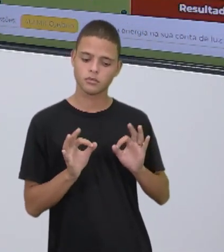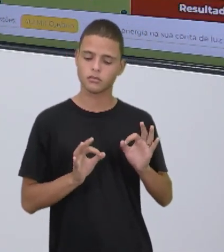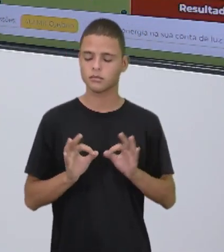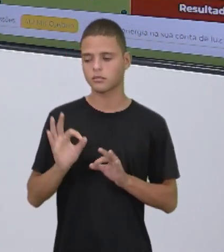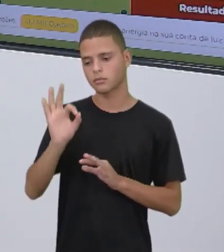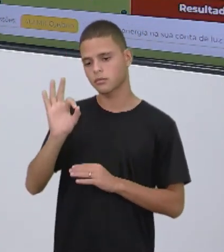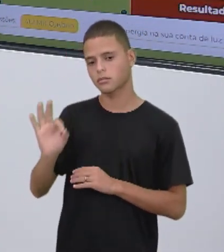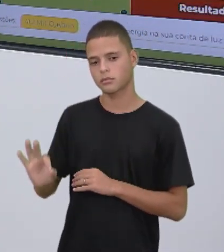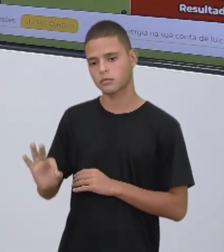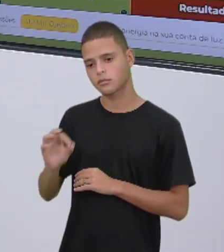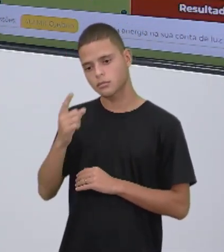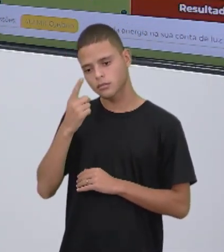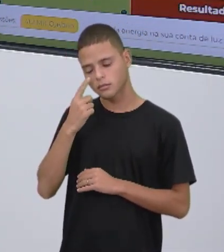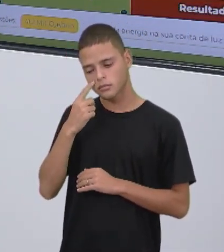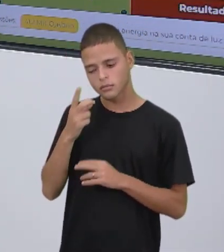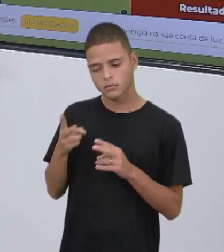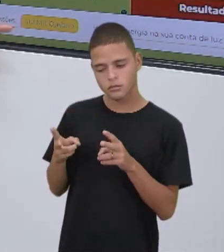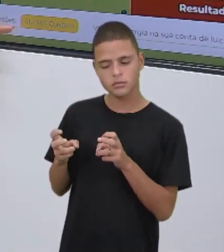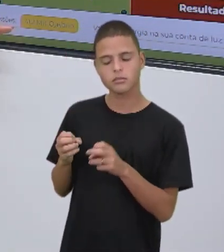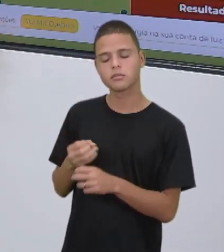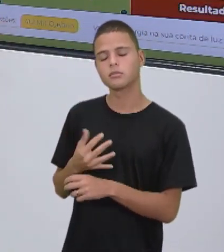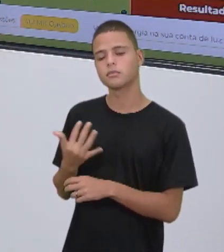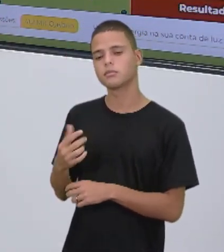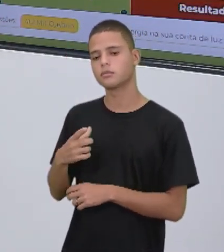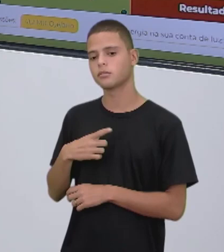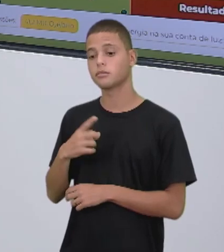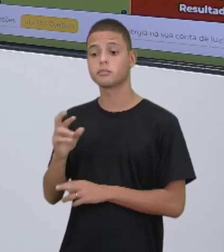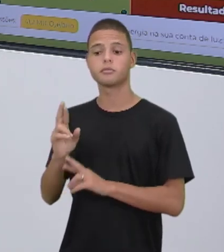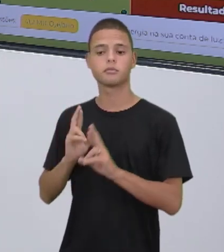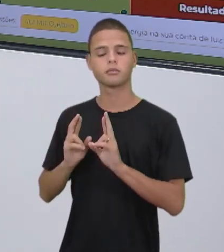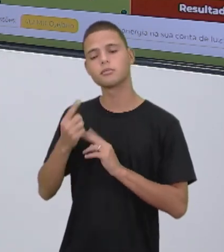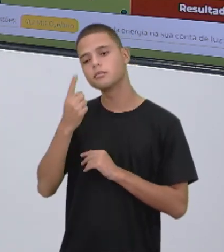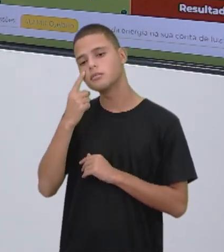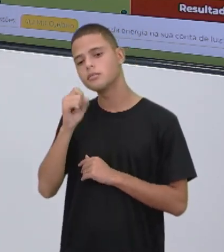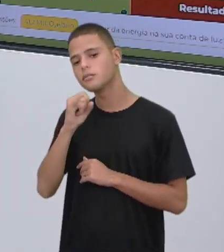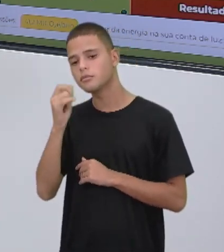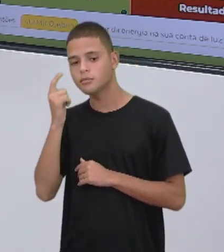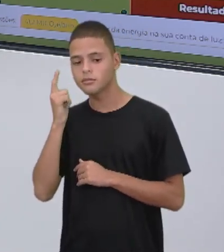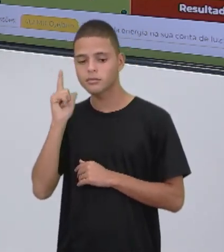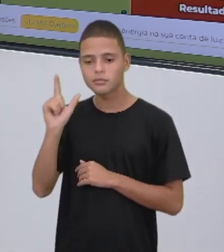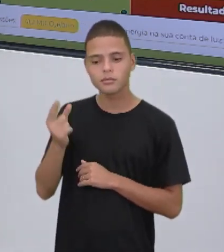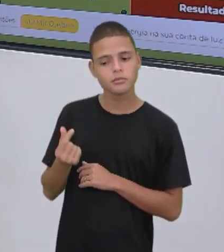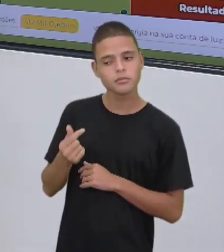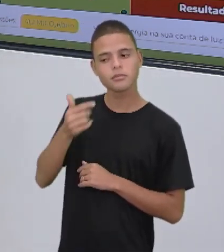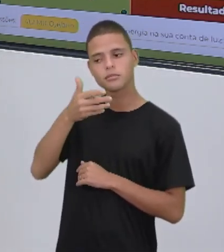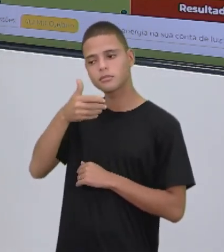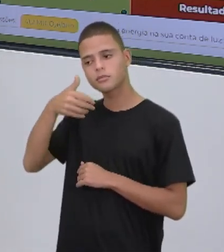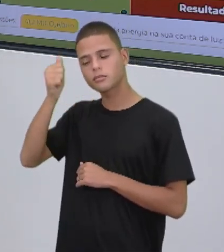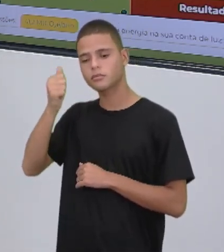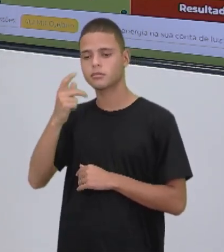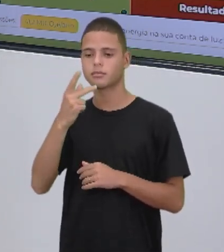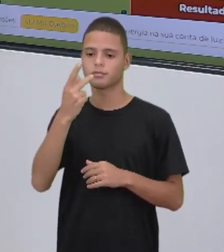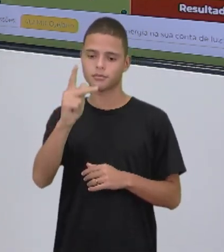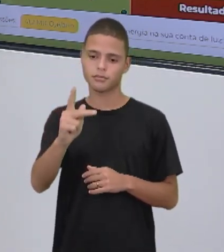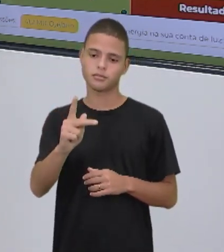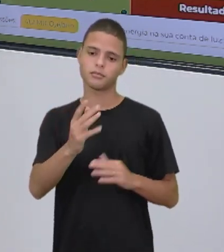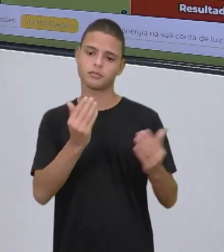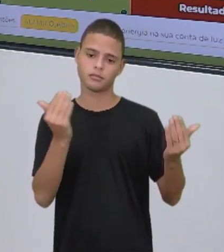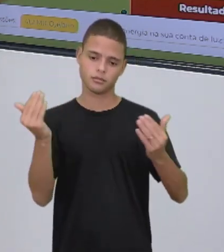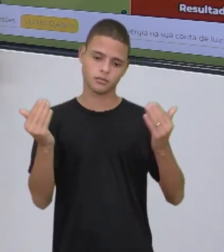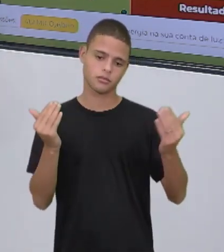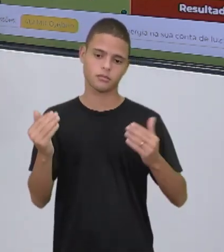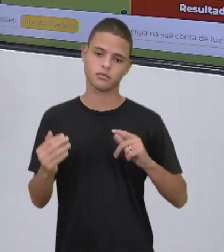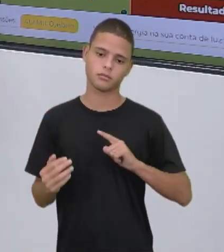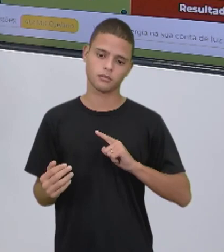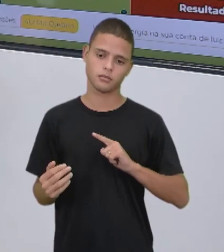e olhando aqui embaixo quanto dá cada um, para ver se você consegue um preço melhor na sua tarifa comparado ao que